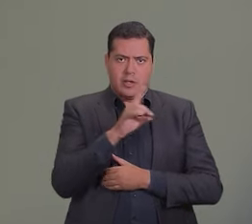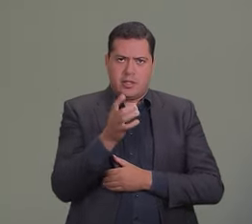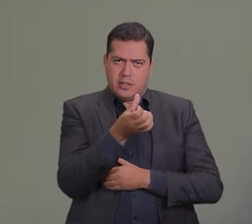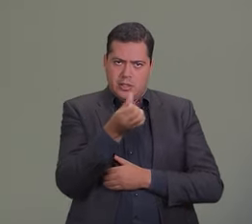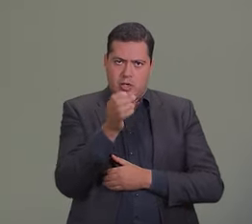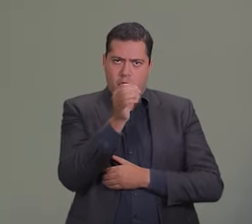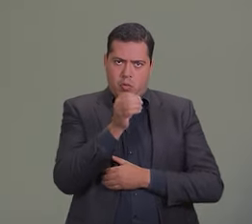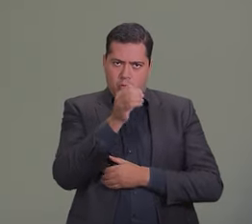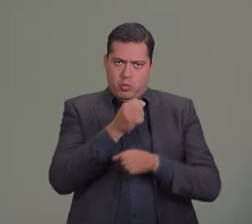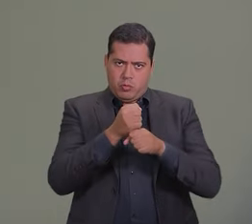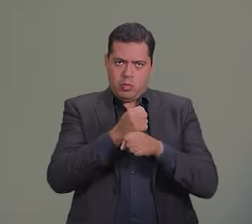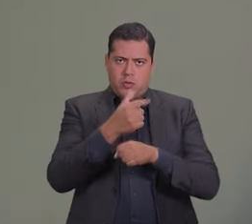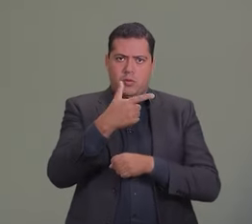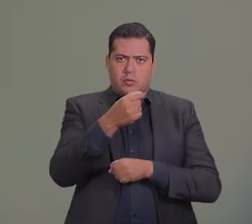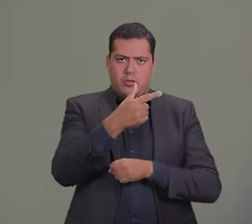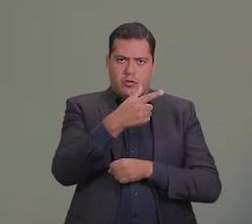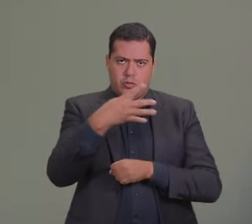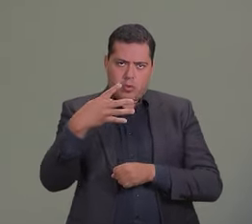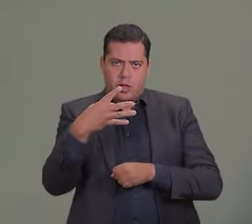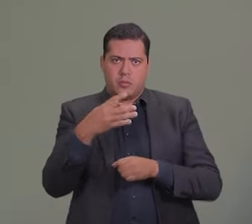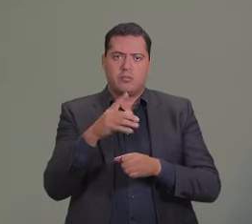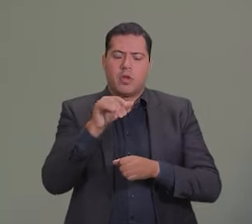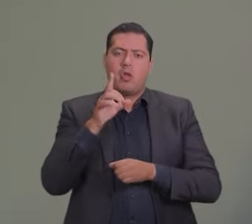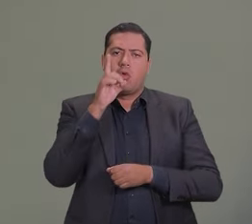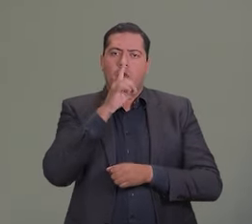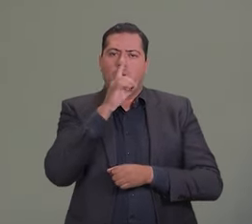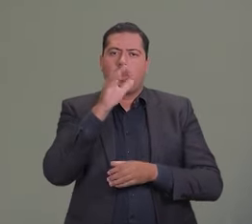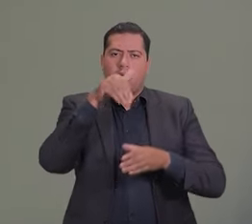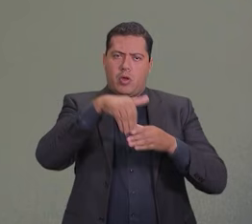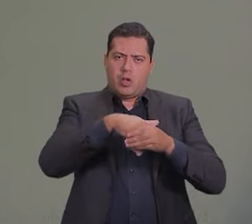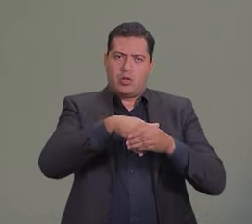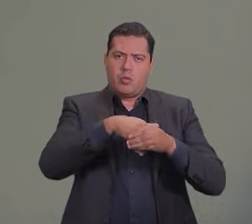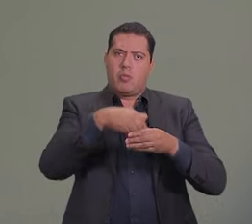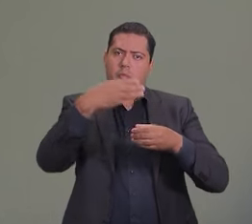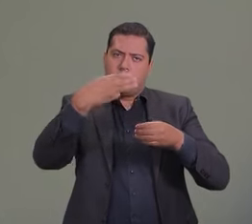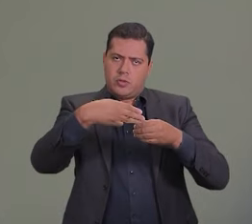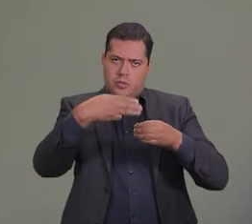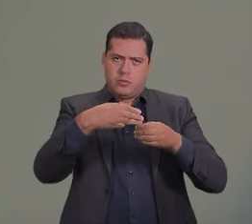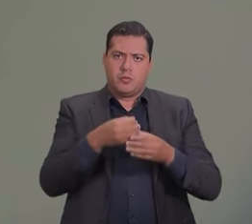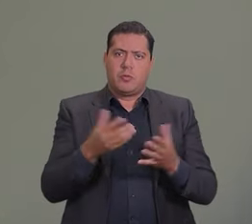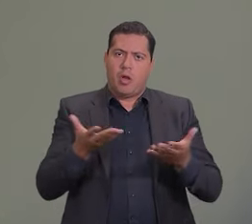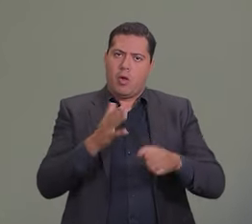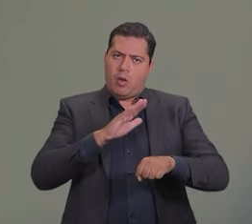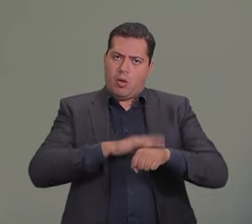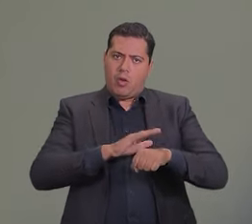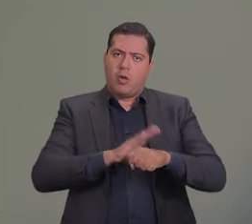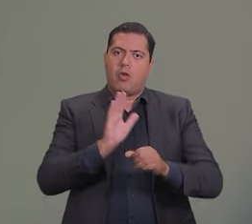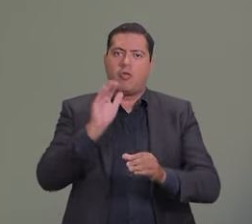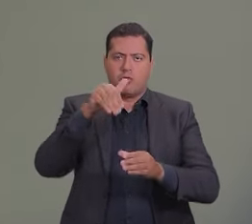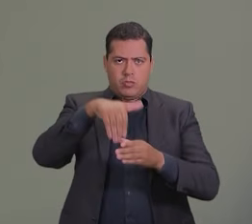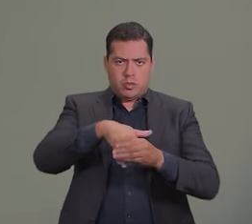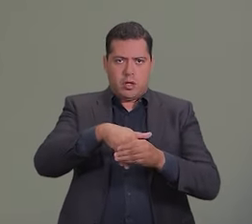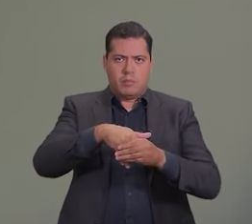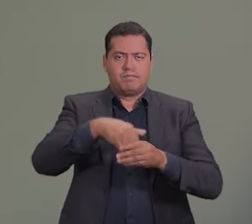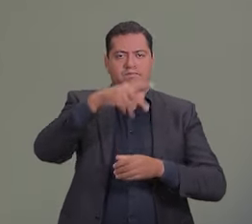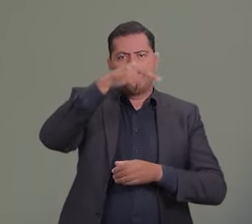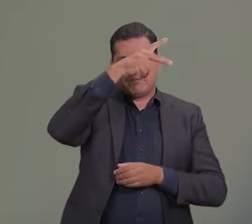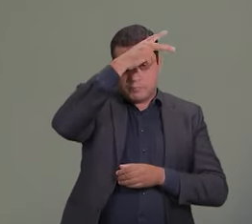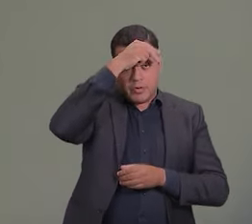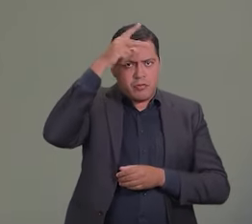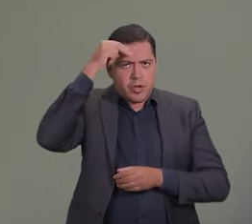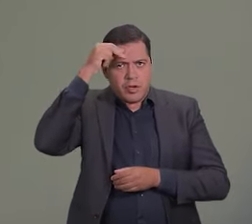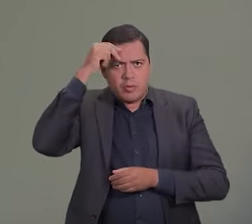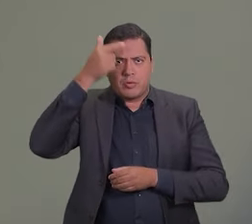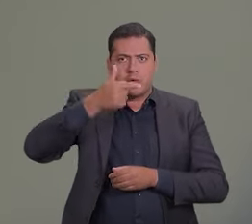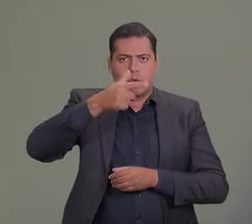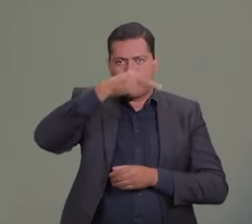de 2024, é domingo de eleições municipais. Chegou a hora de votar para prefeito, vice-prefeito e